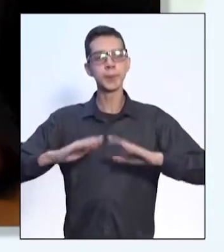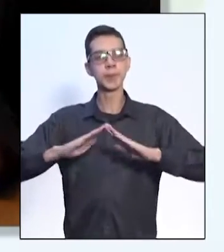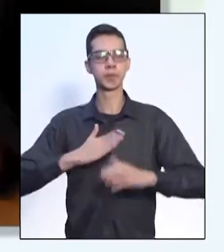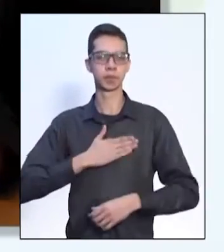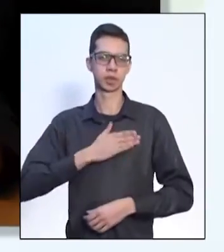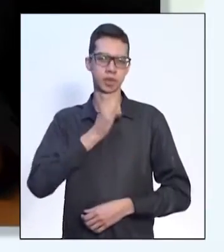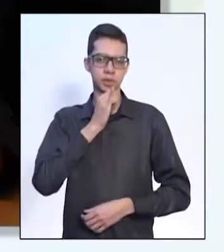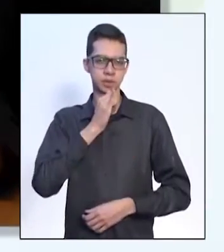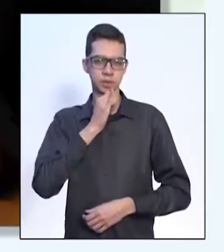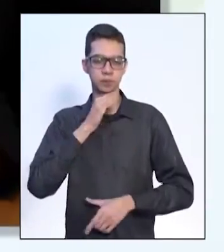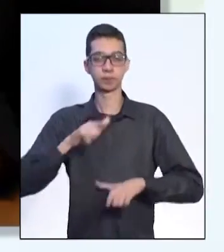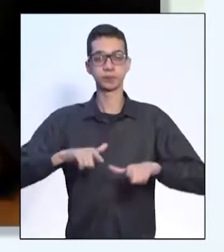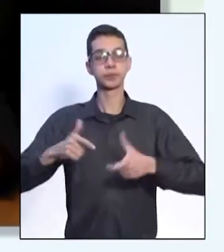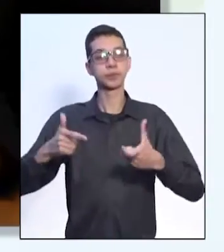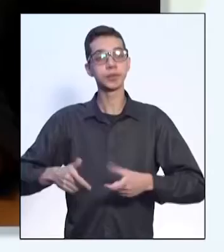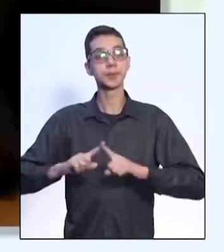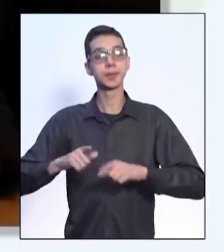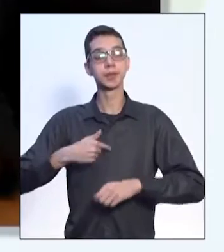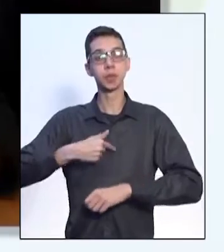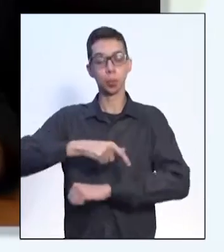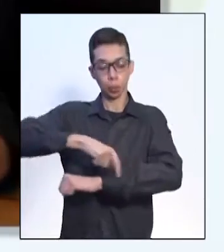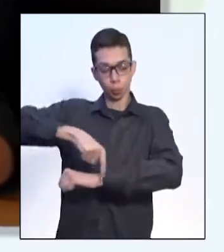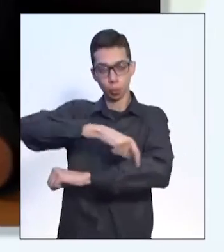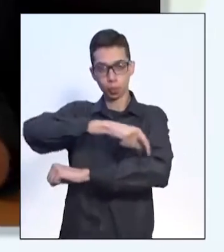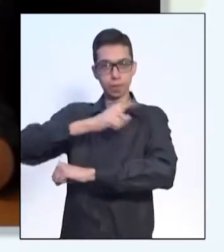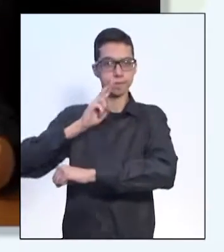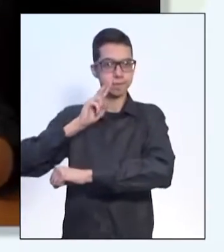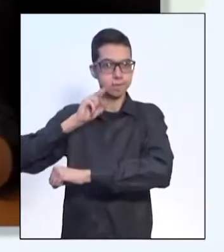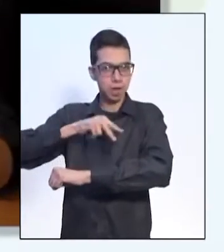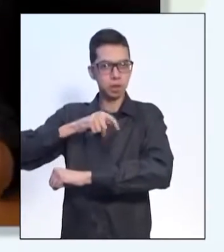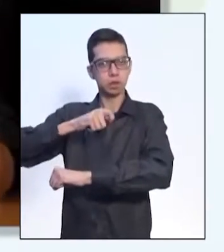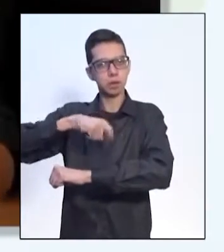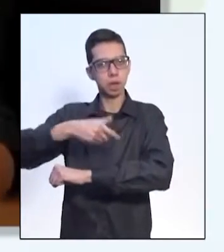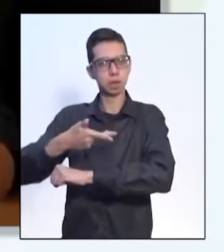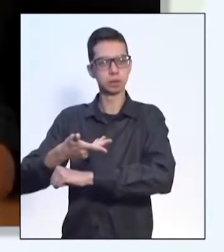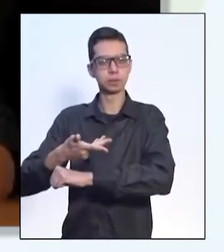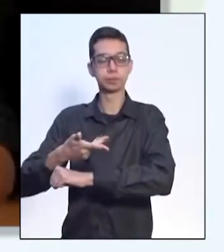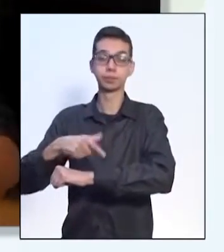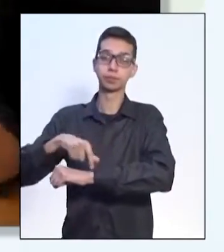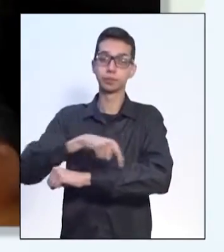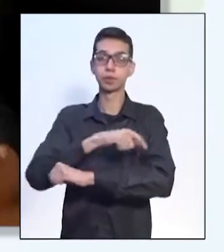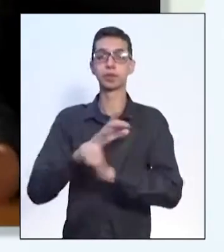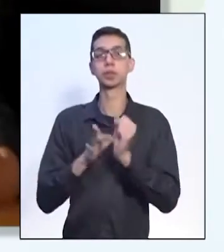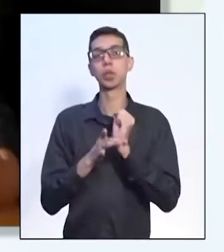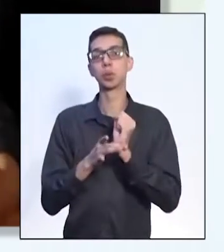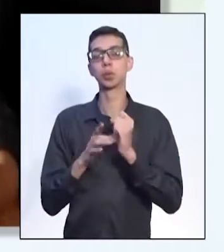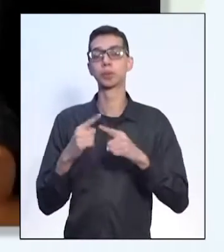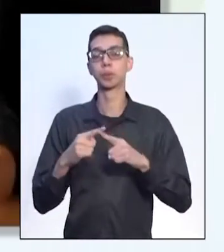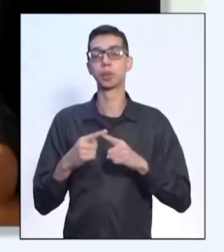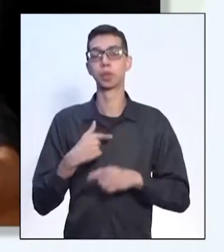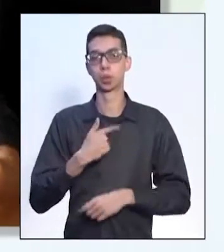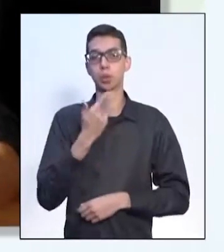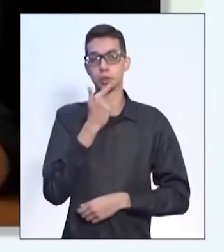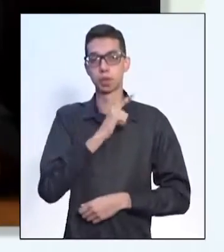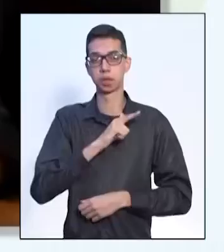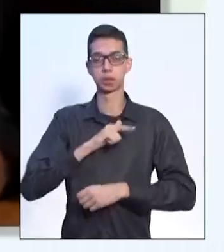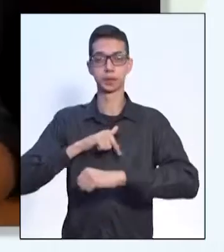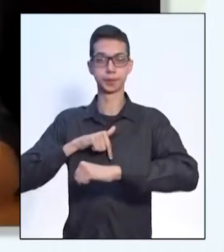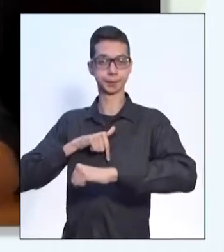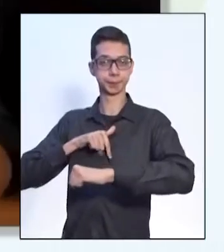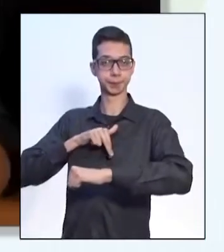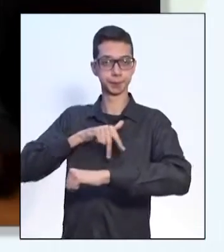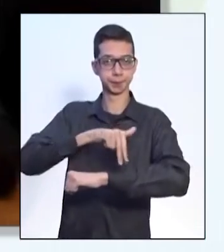visão da calçada, a calçada também, então, ela acaba se tornando um lugar mais seguro porque eu consigo acessá-la a qualquer momento,